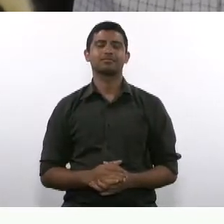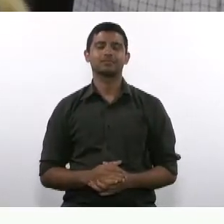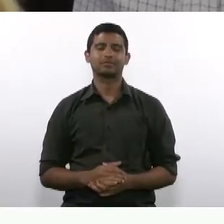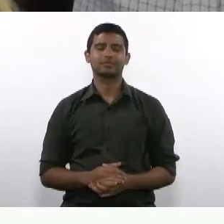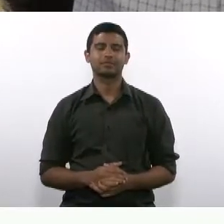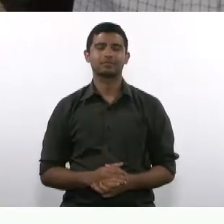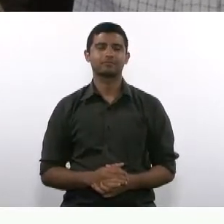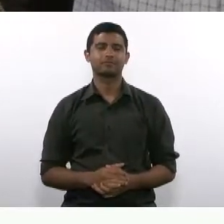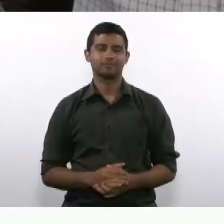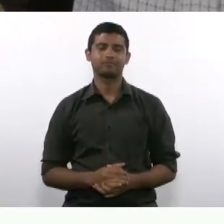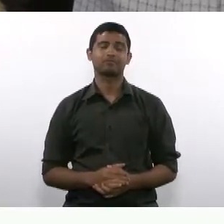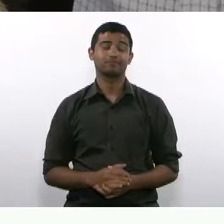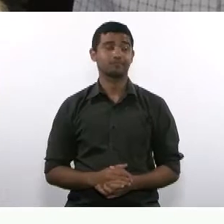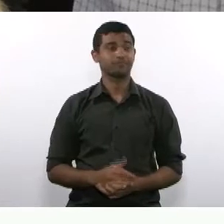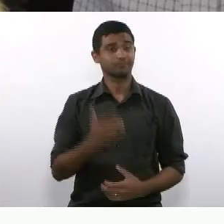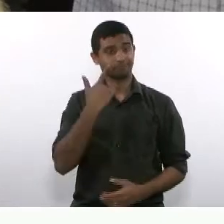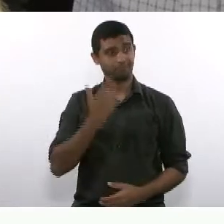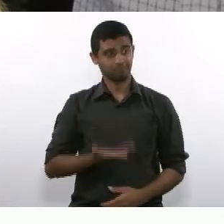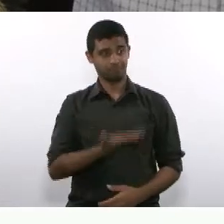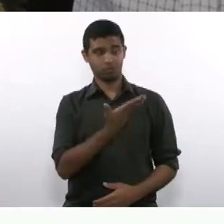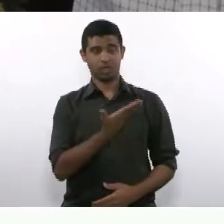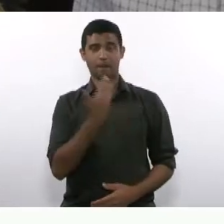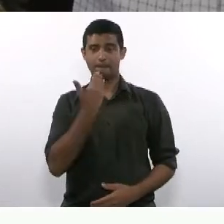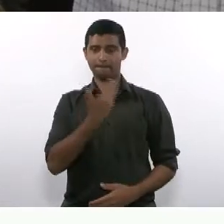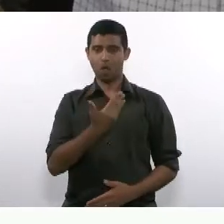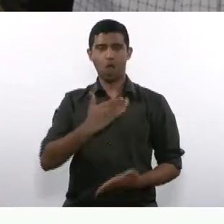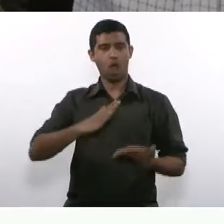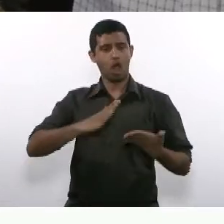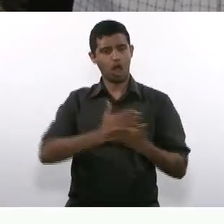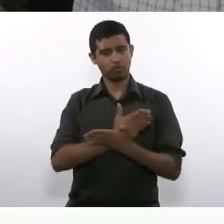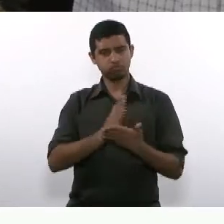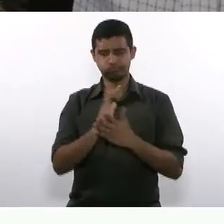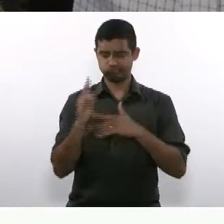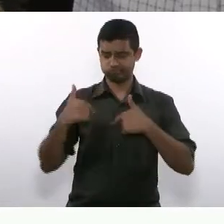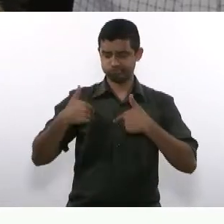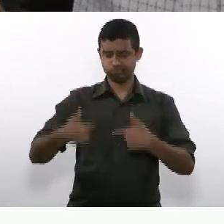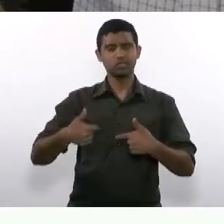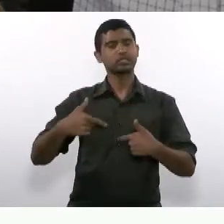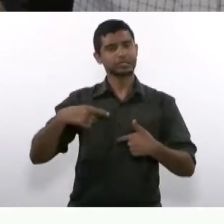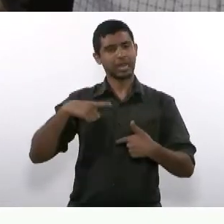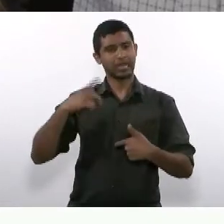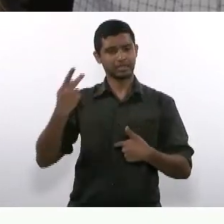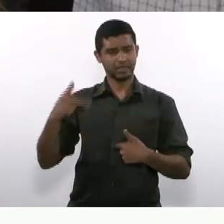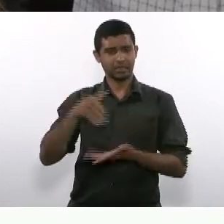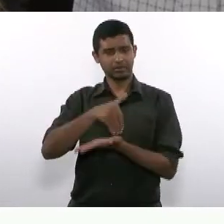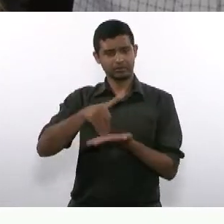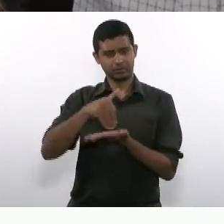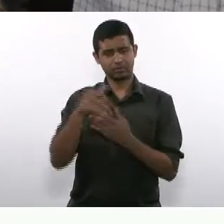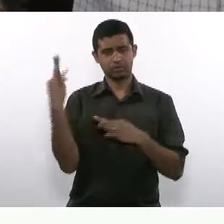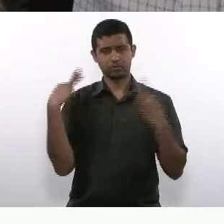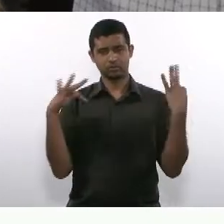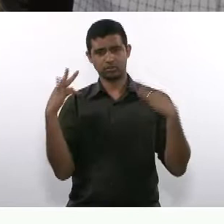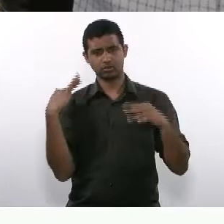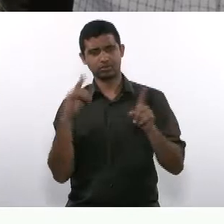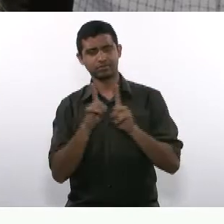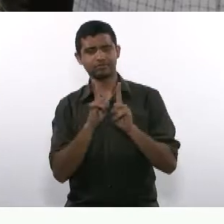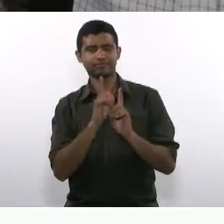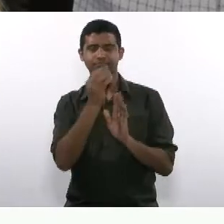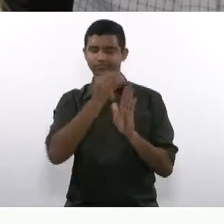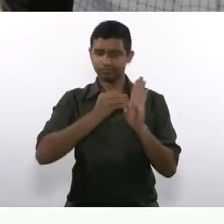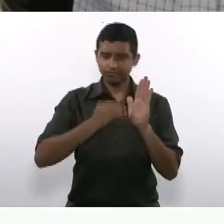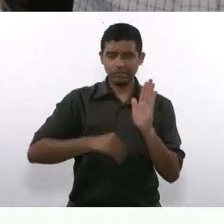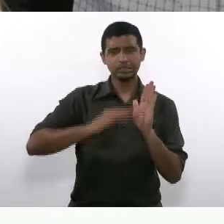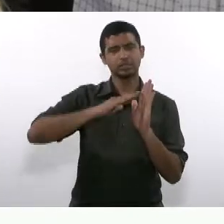Aqui são algumas ações que, inicialmente, eram ações da Secretaria de Turismo, especialmente o calendário estadual de eventos